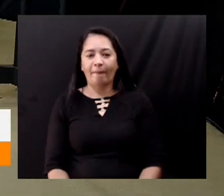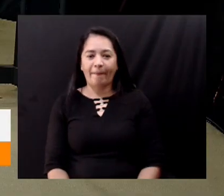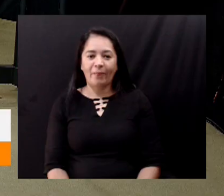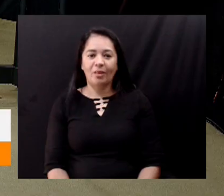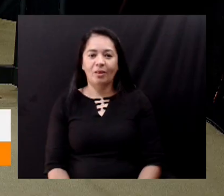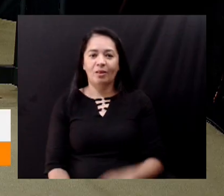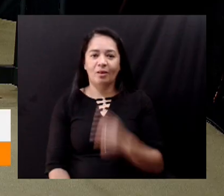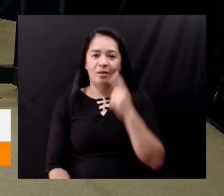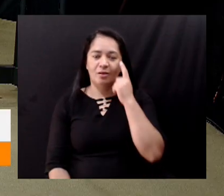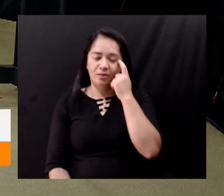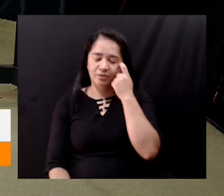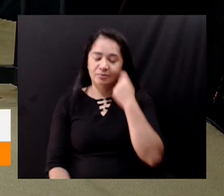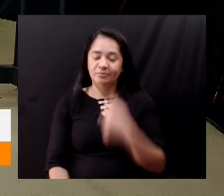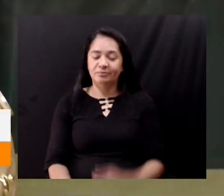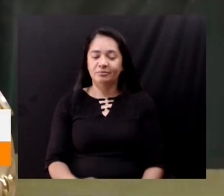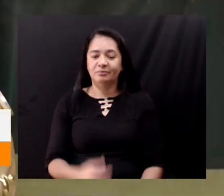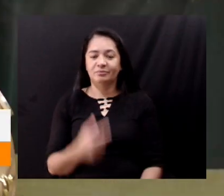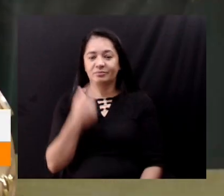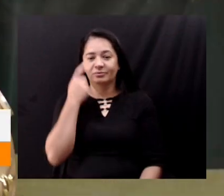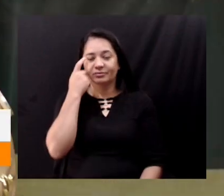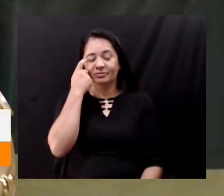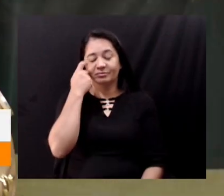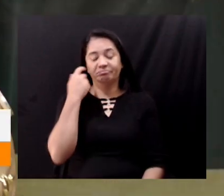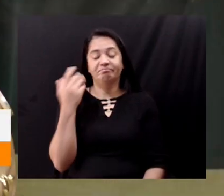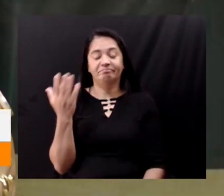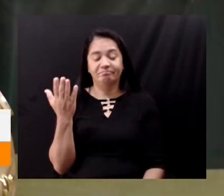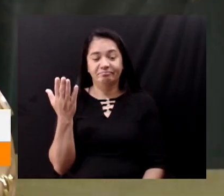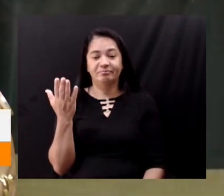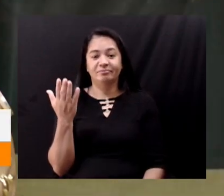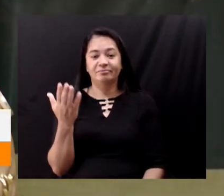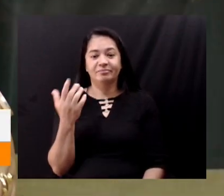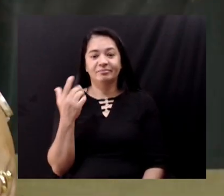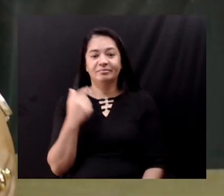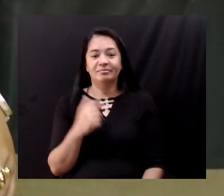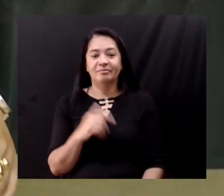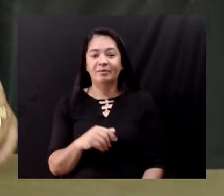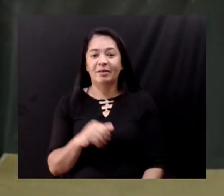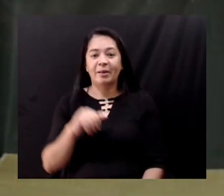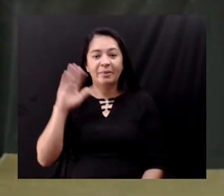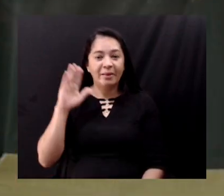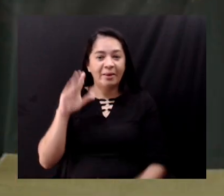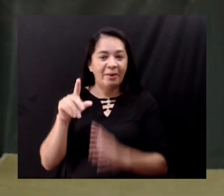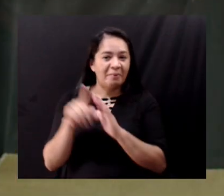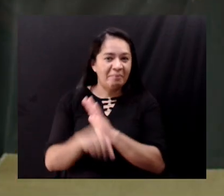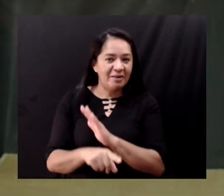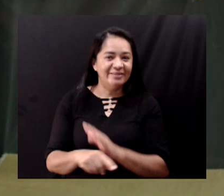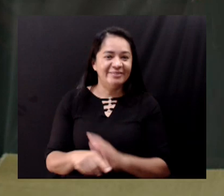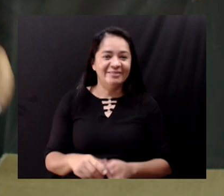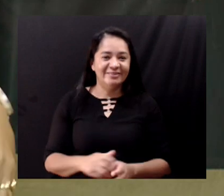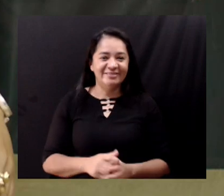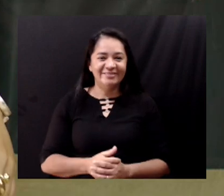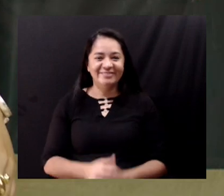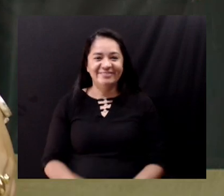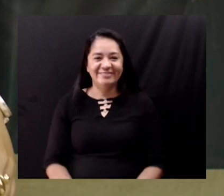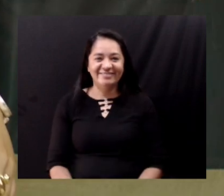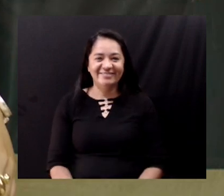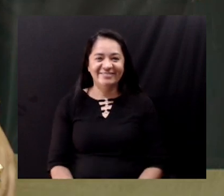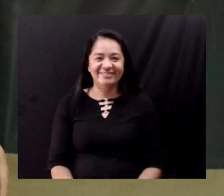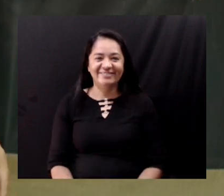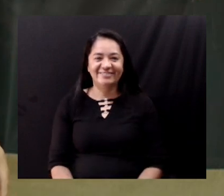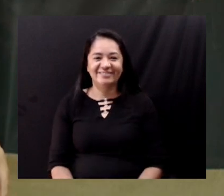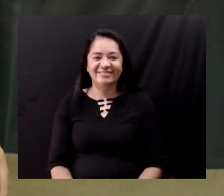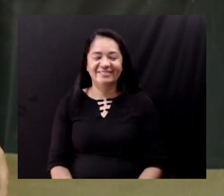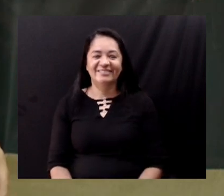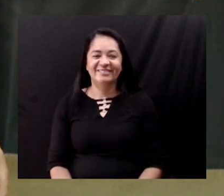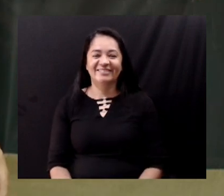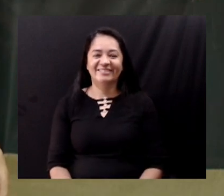É impressionante, né, gente? Que coisa. Tem mais aí? Vocês vão me deixar com água na boca hoje, né? Ê, que